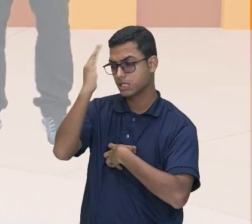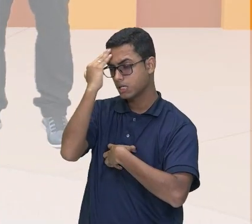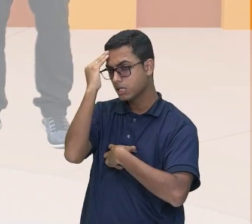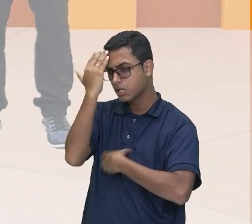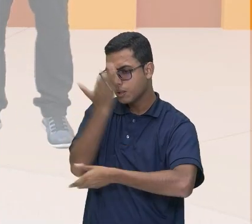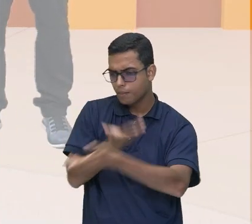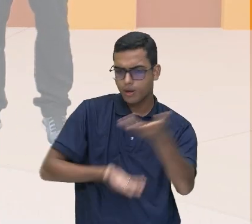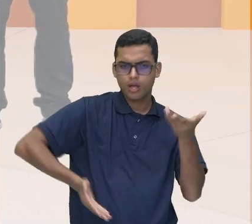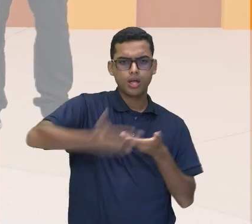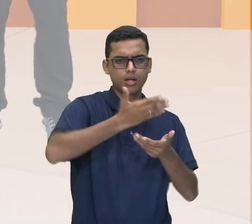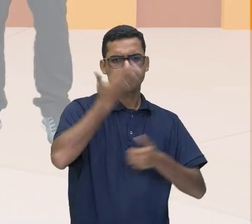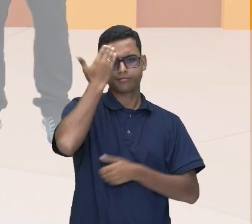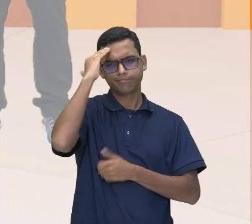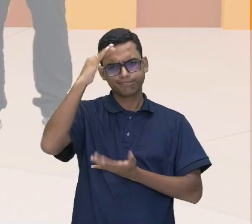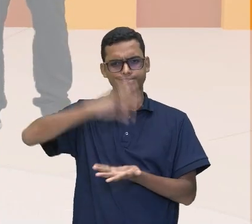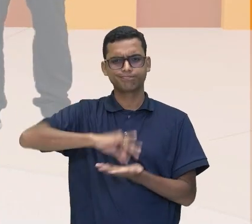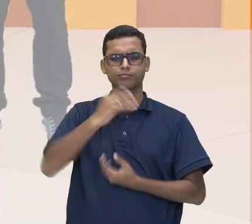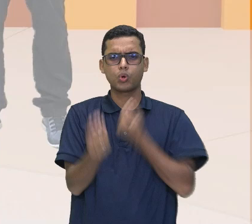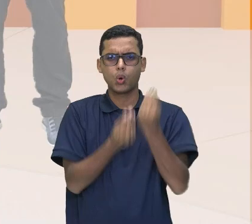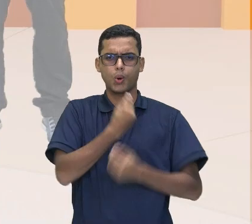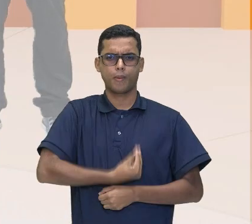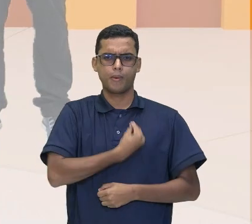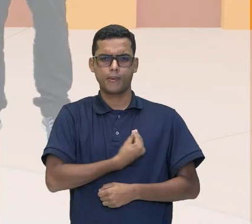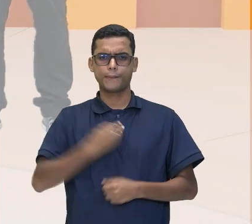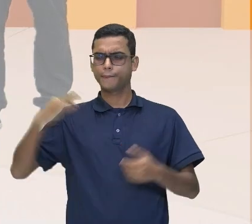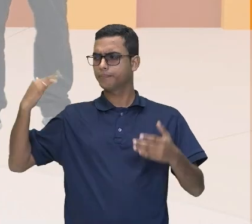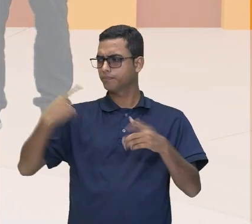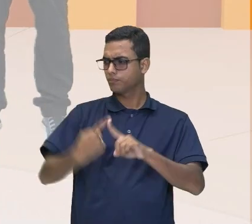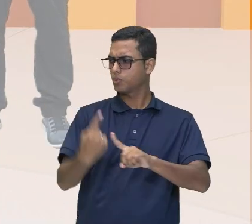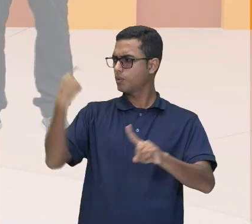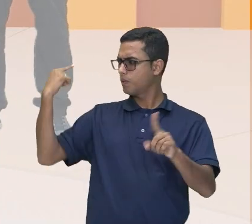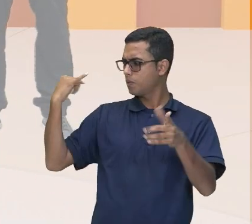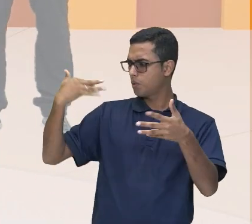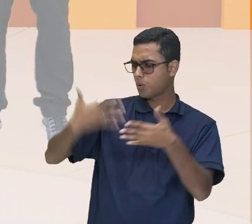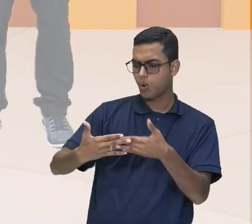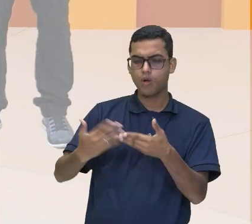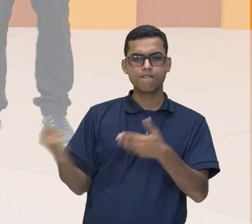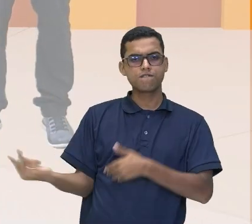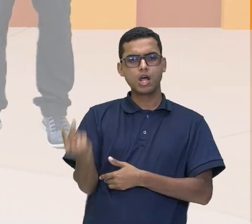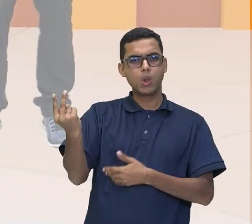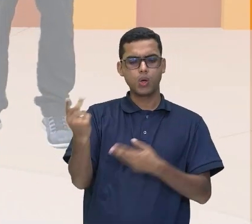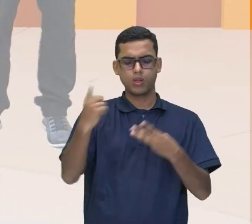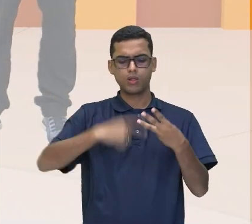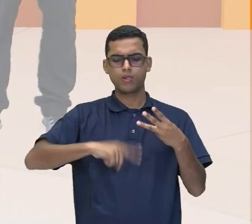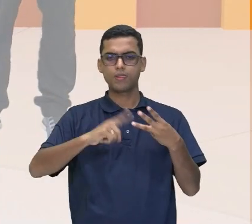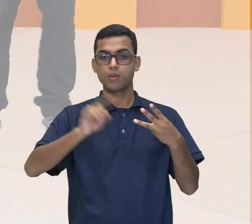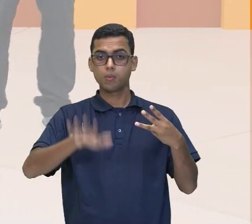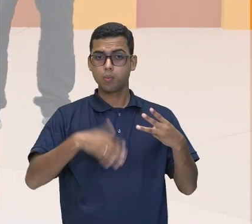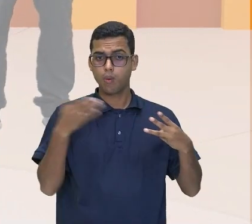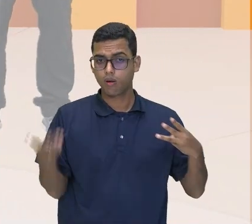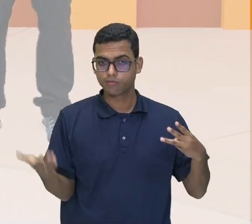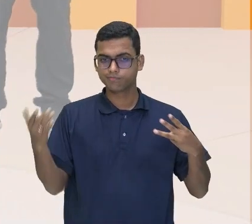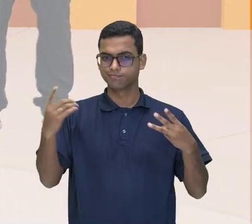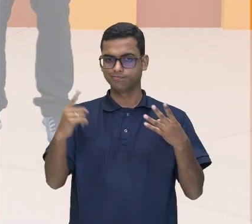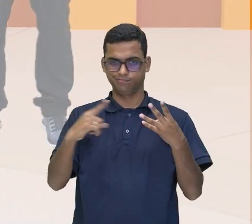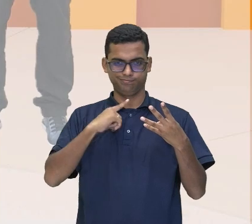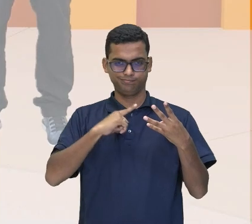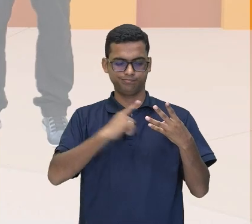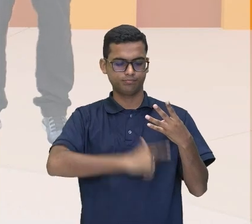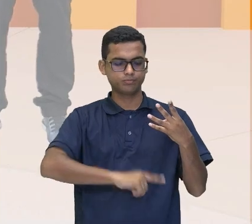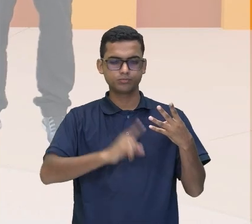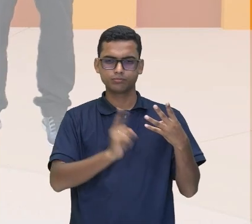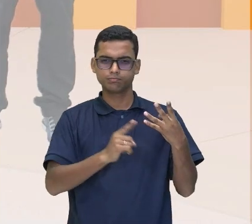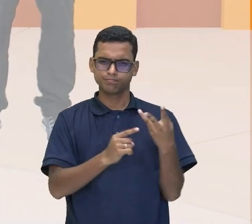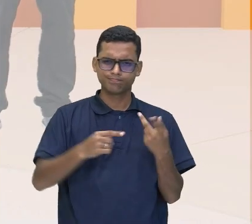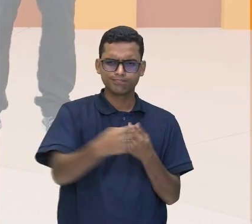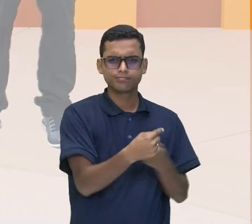entender. Como é que ele viveu, como é que ele vive, quais os seus valores, né, que estão ali presentes. Então